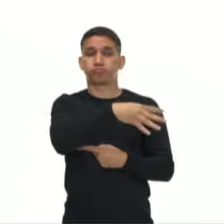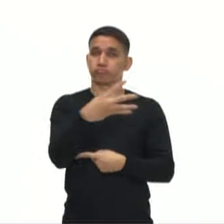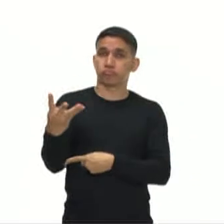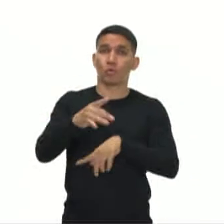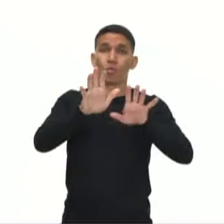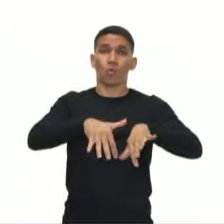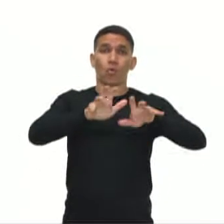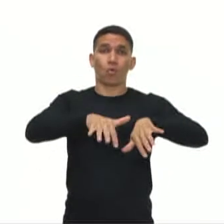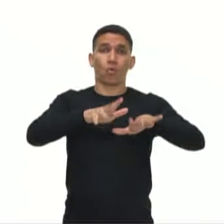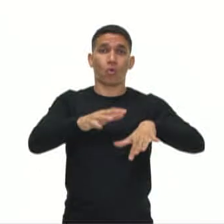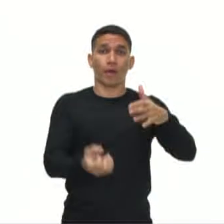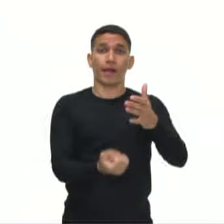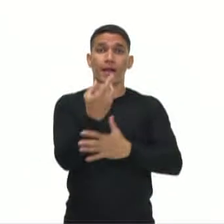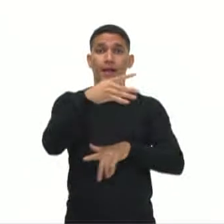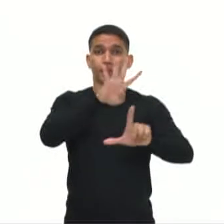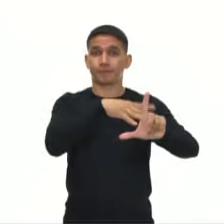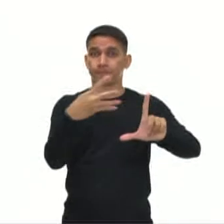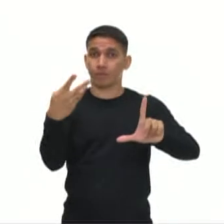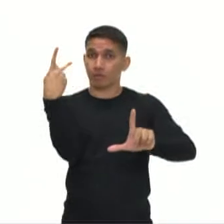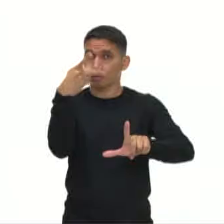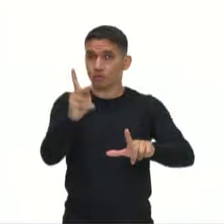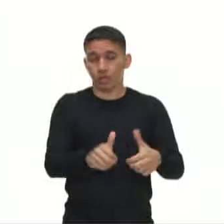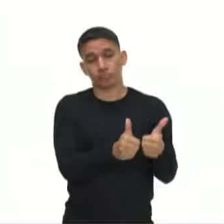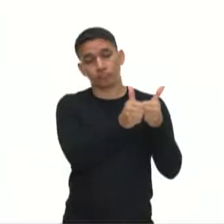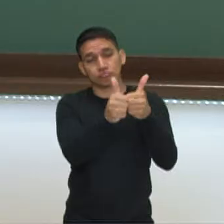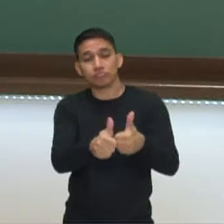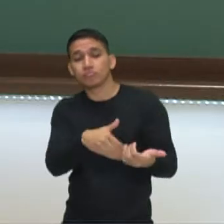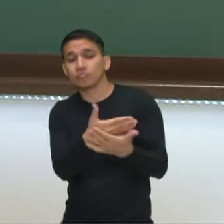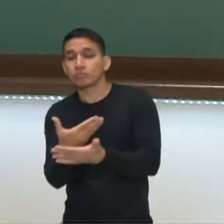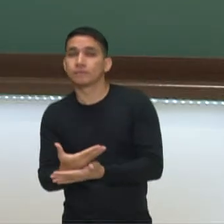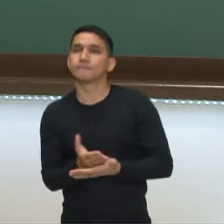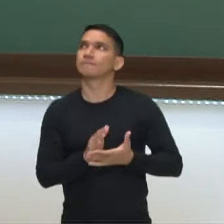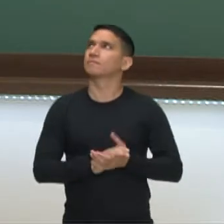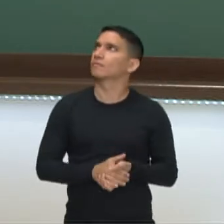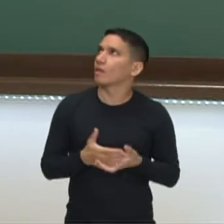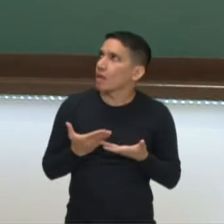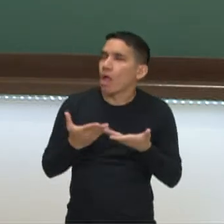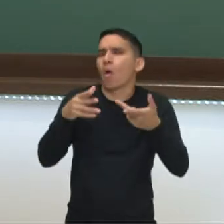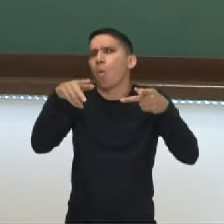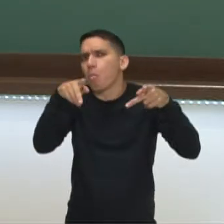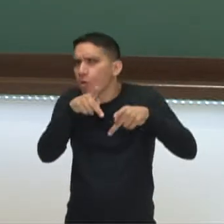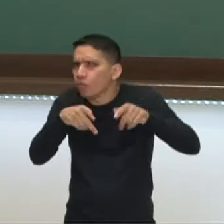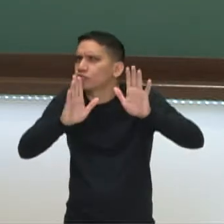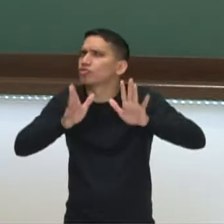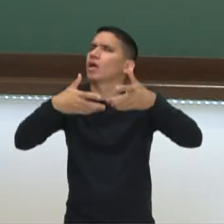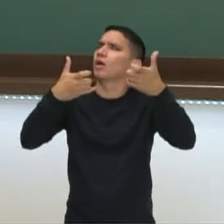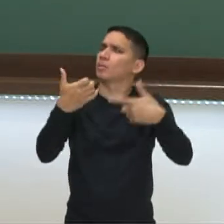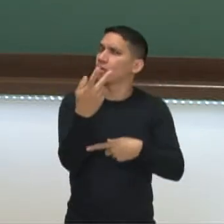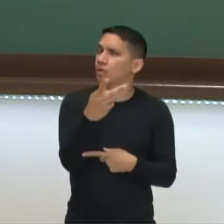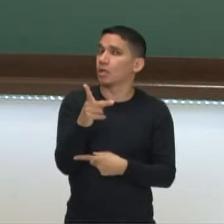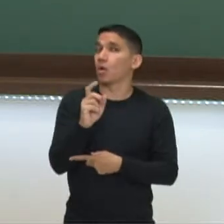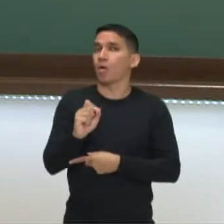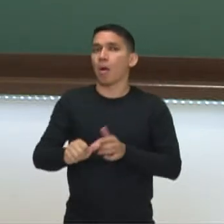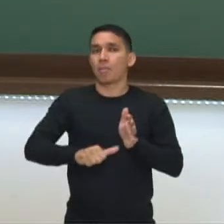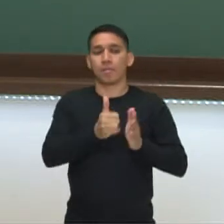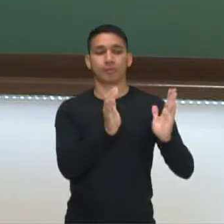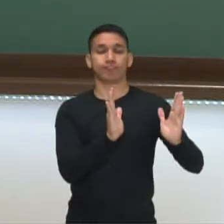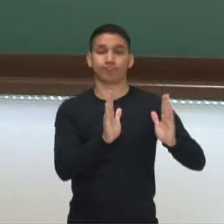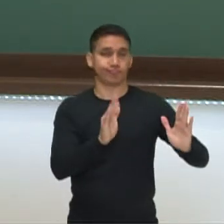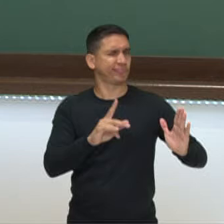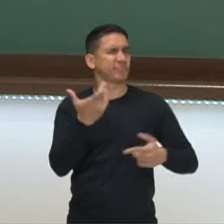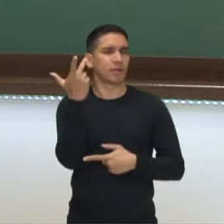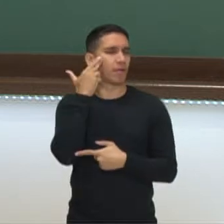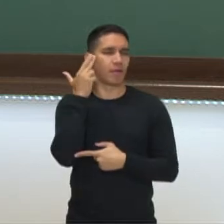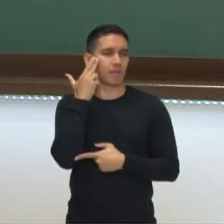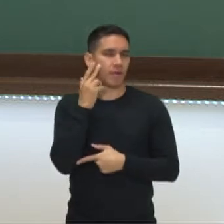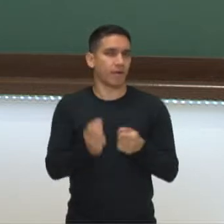computador e montar o seu cronograma de estudos. Como o professor explicou a vocês, essa primeira fase é bem tranquila, Fazer